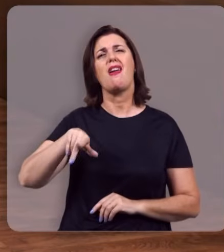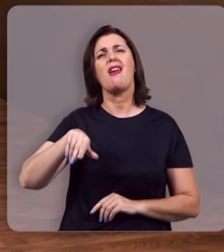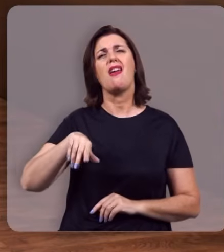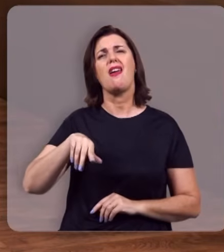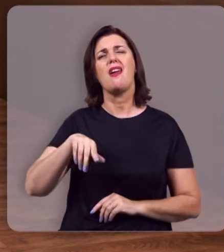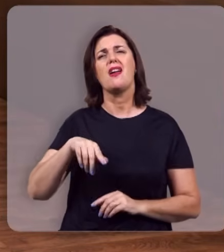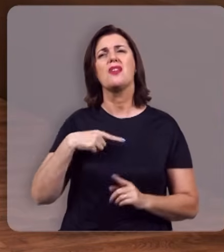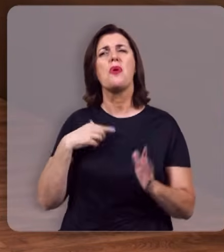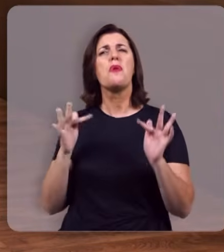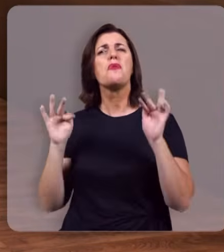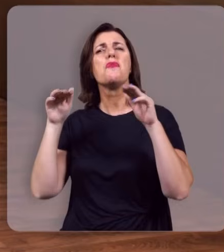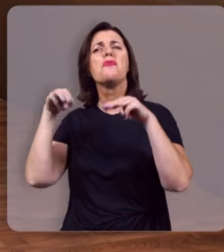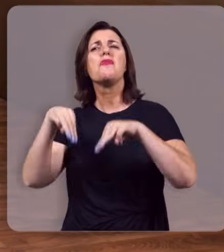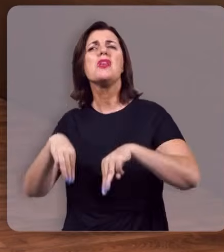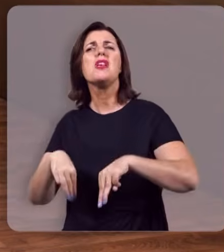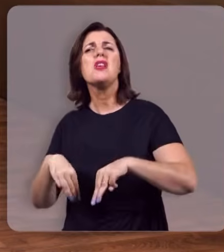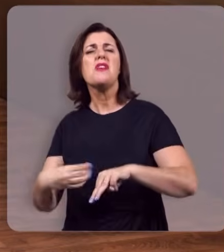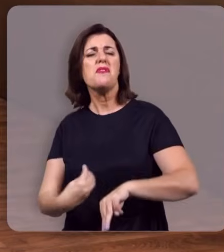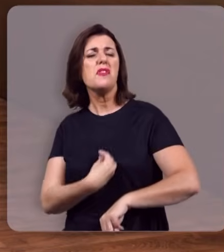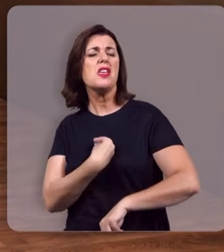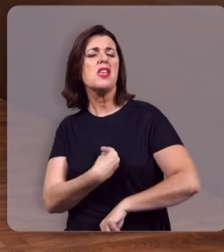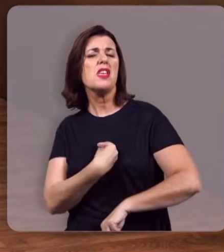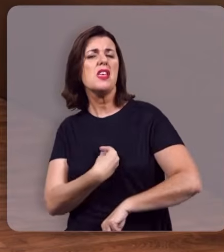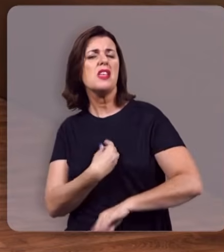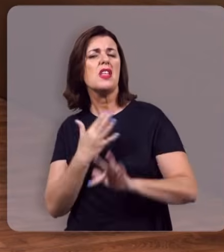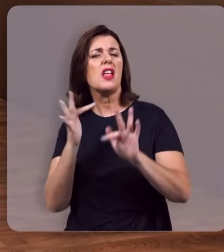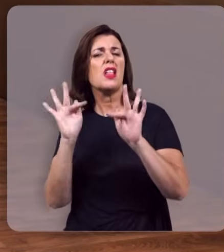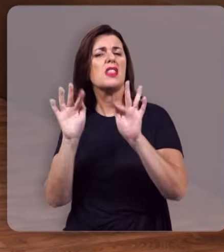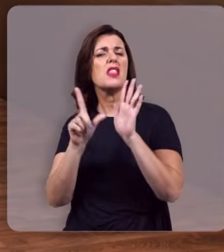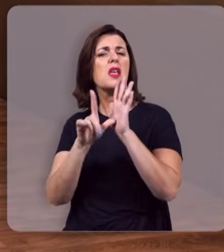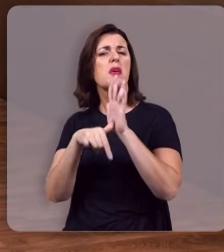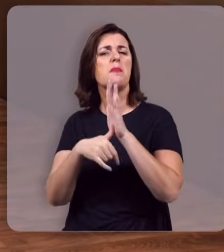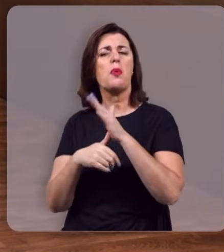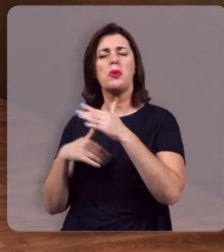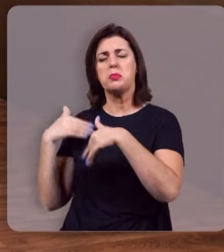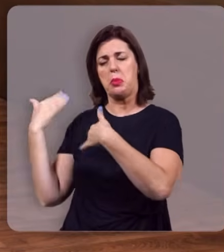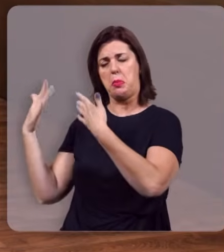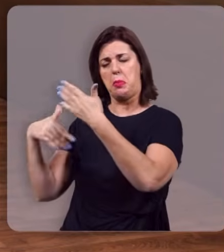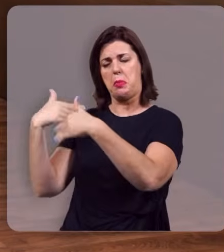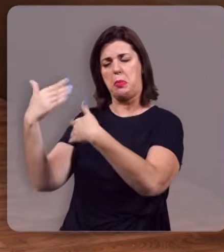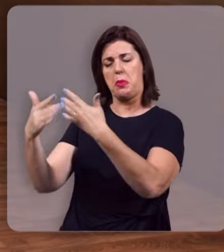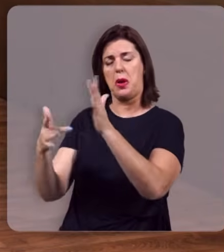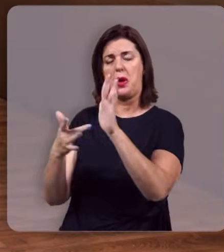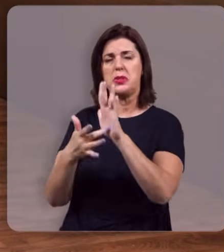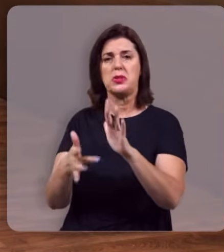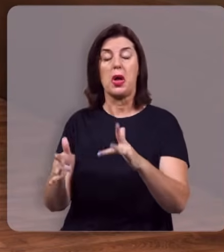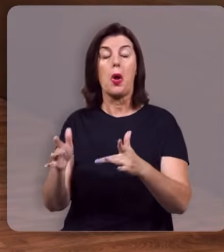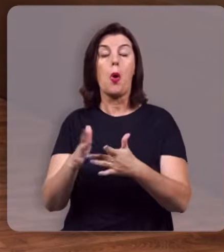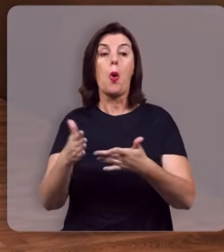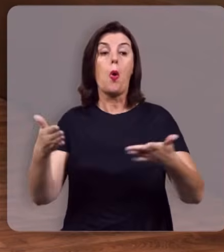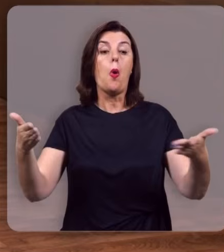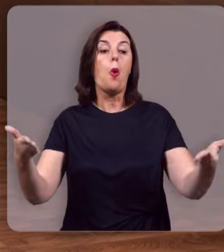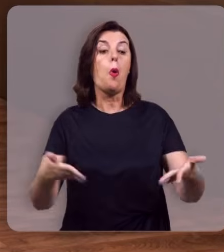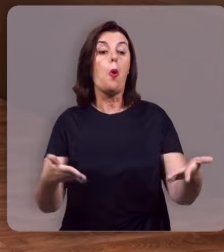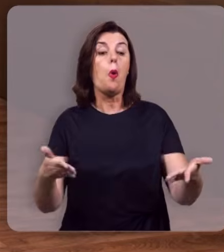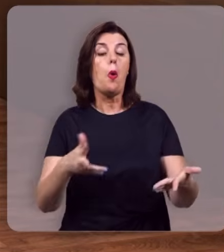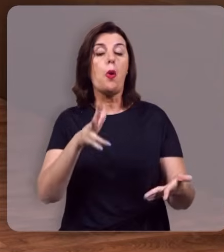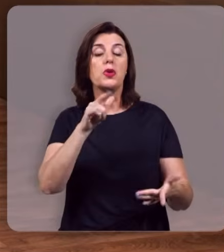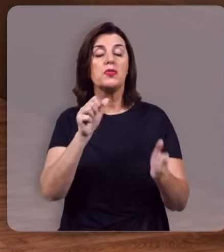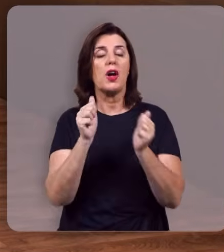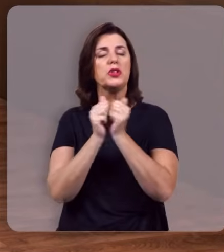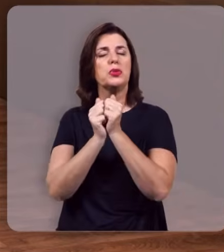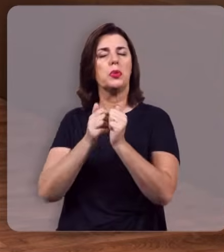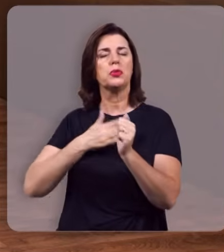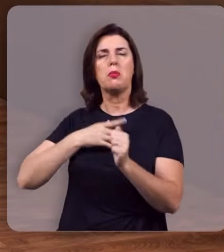dá lá no final, depois de uma trajetória toda. Jesus: hoje estarás